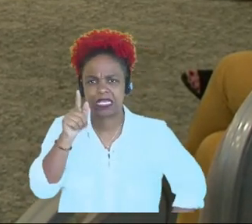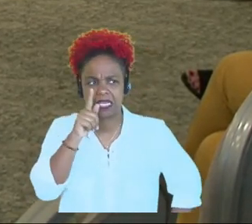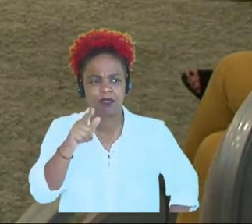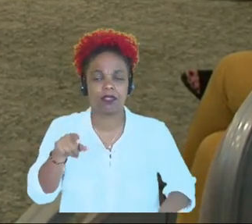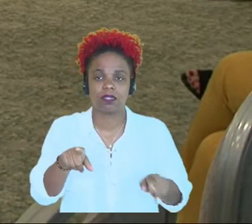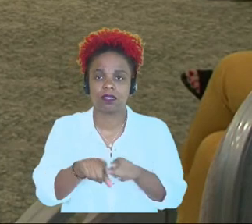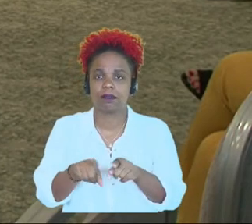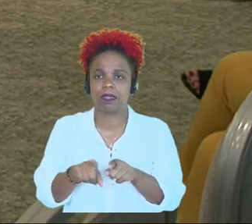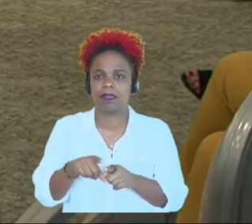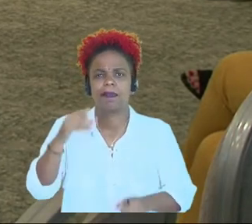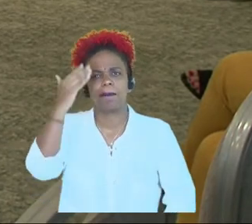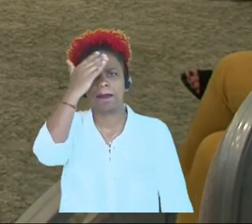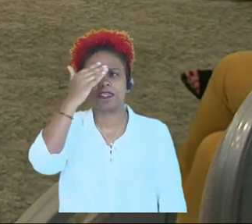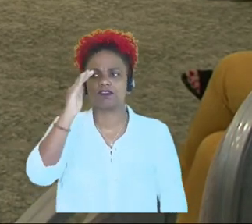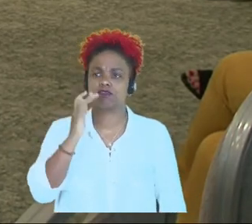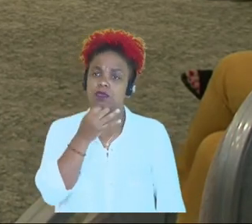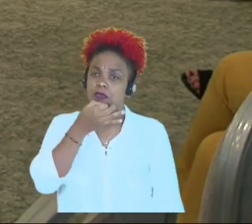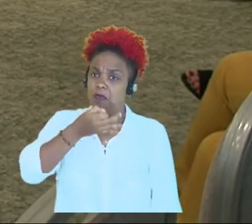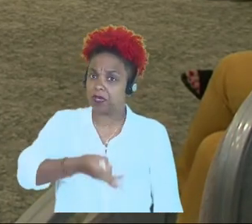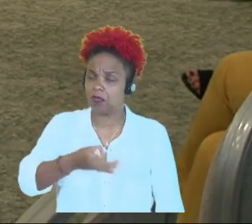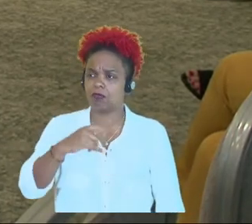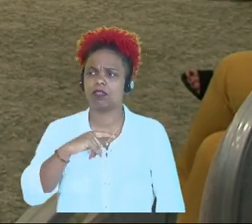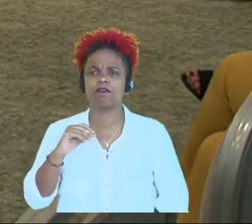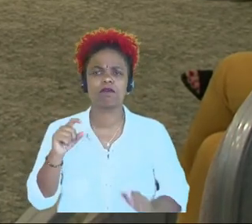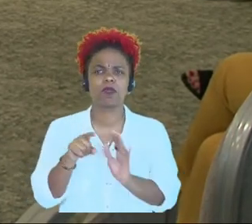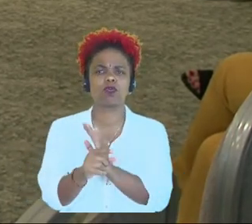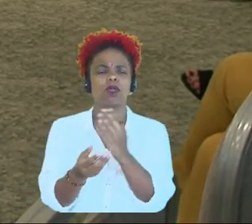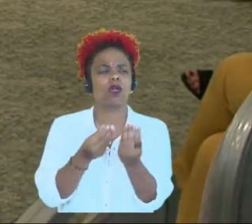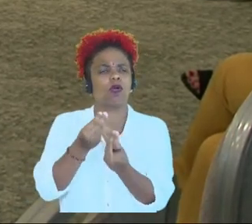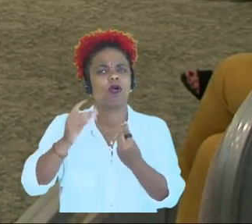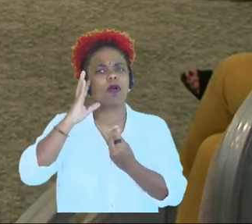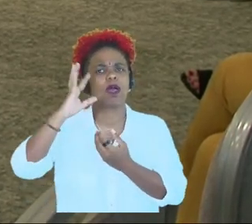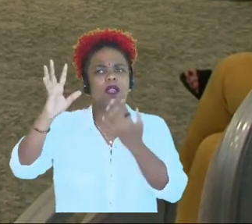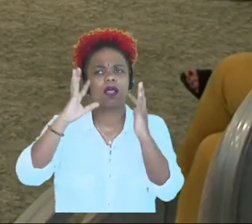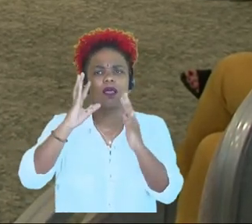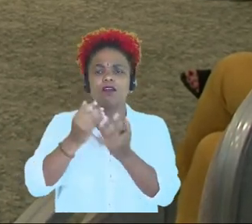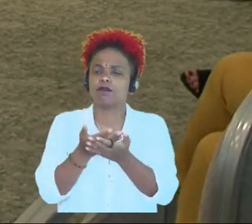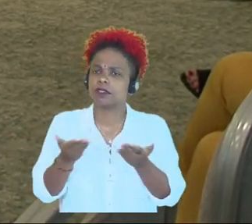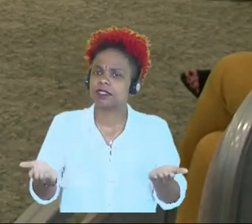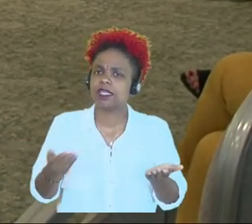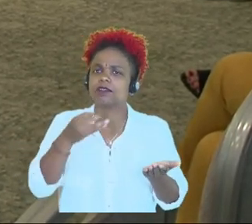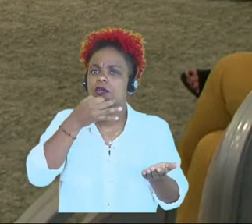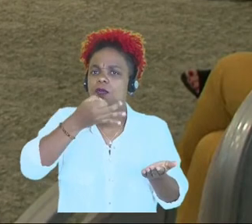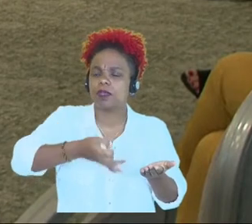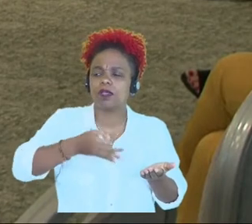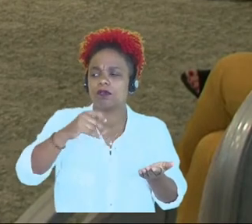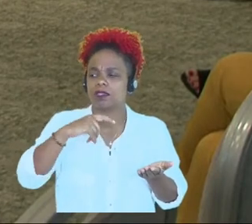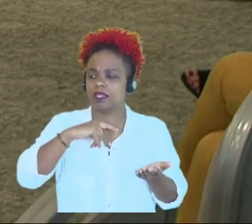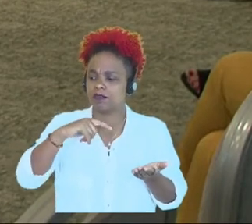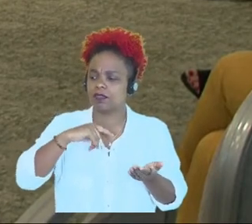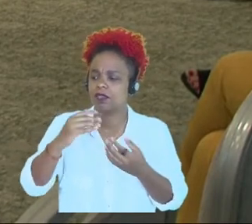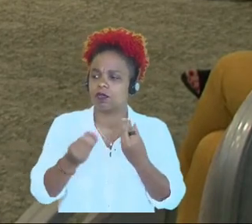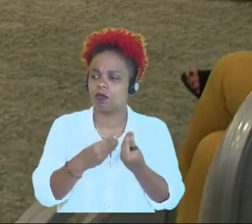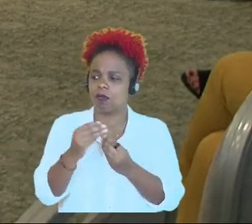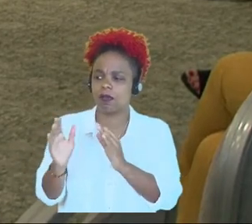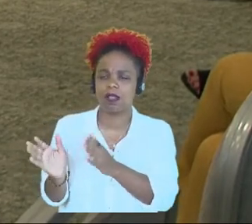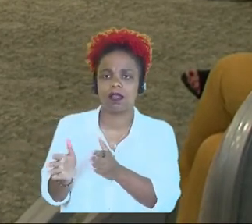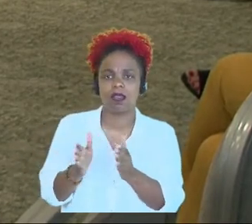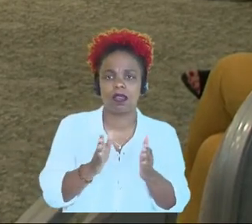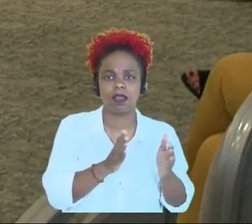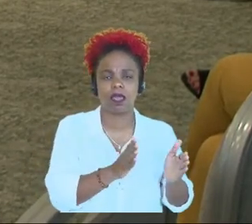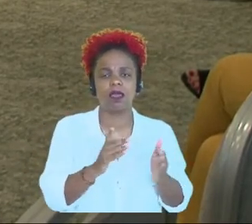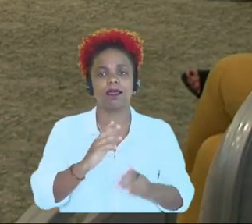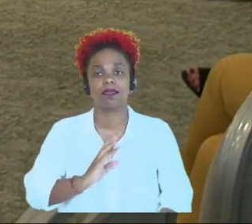México. Mas eu acho, me pergunto, qual deveria ser, quais que vocês acham que poderia ser os canais ou